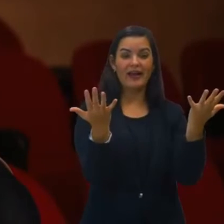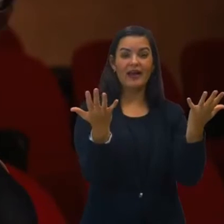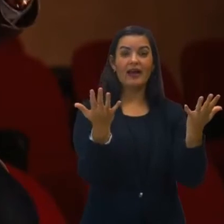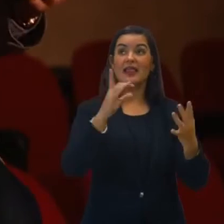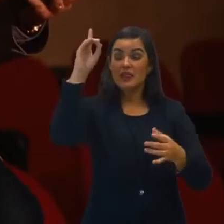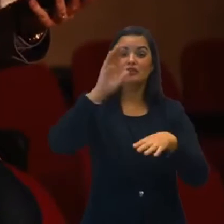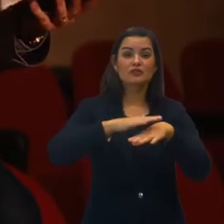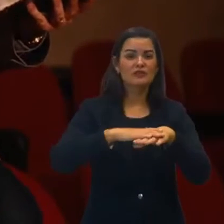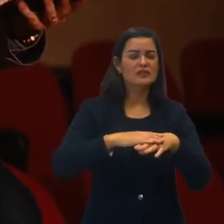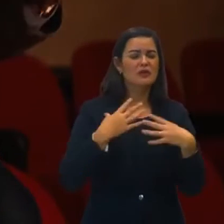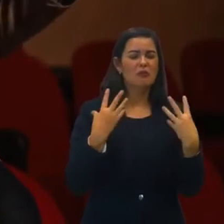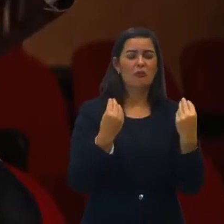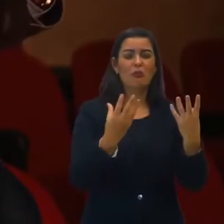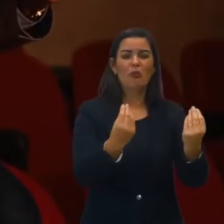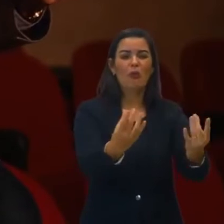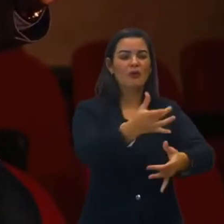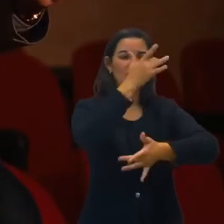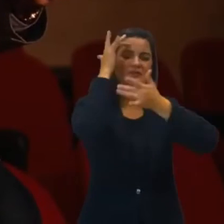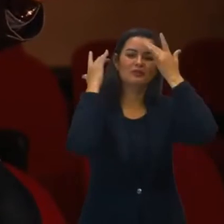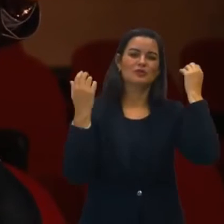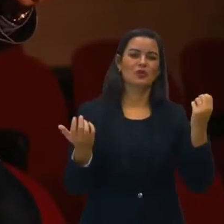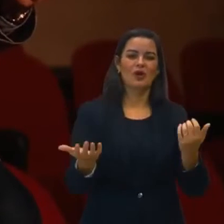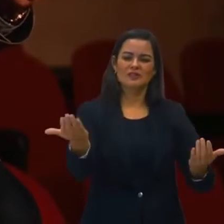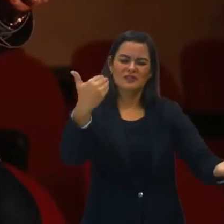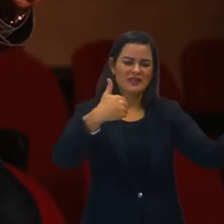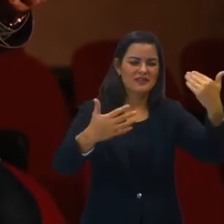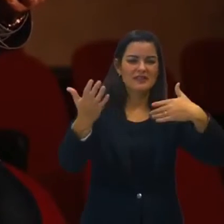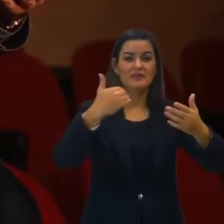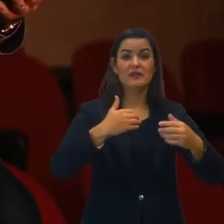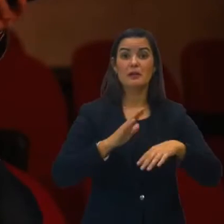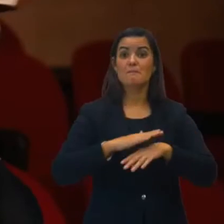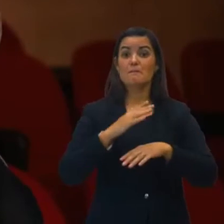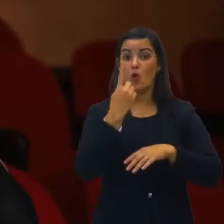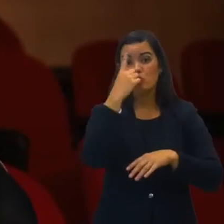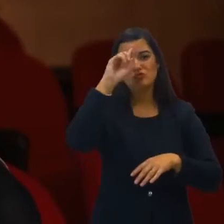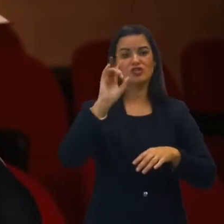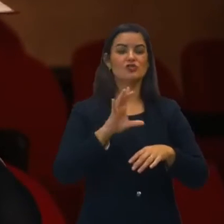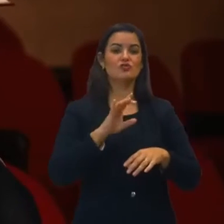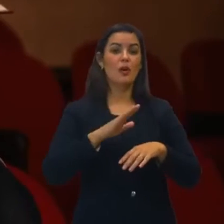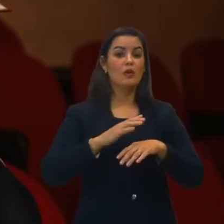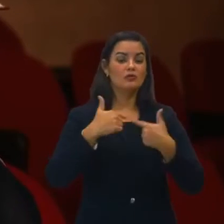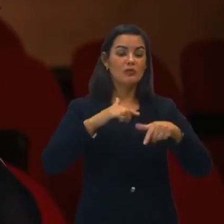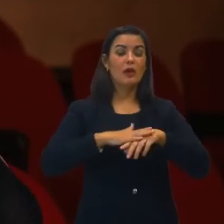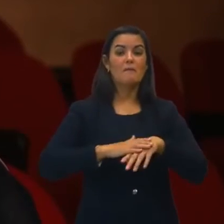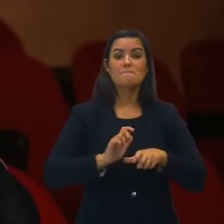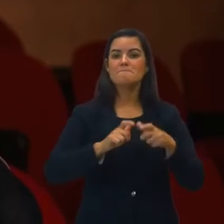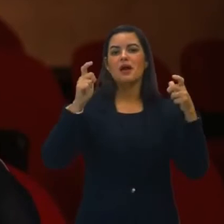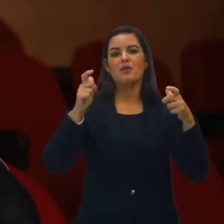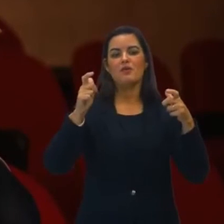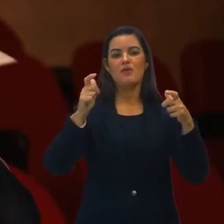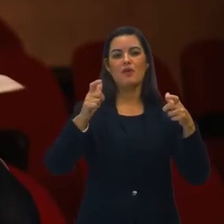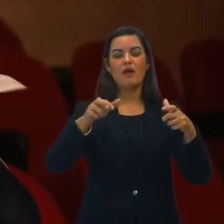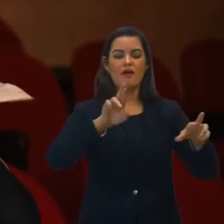do que a igreja conseguiria fazer em um ano de trabalho, na força do braço da carne. Nós precisamos de um avivamento que